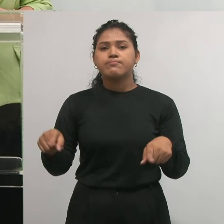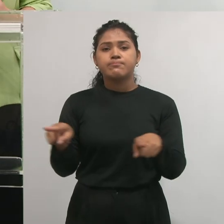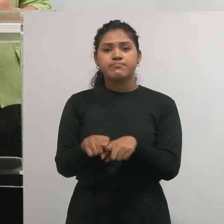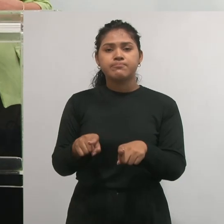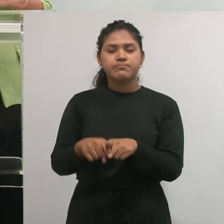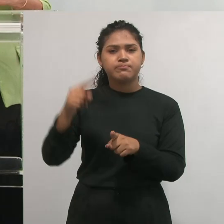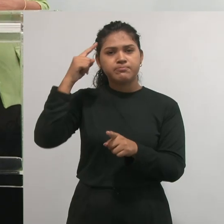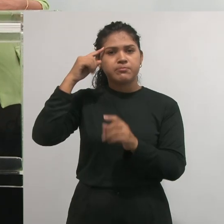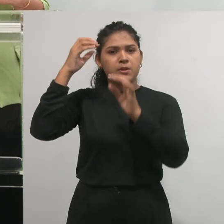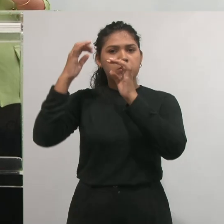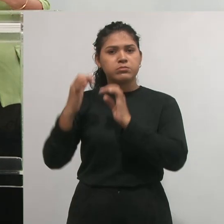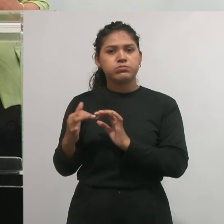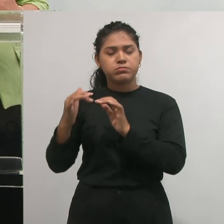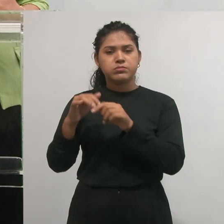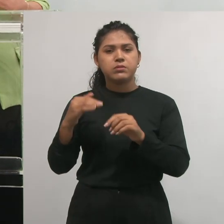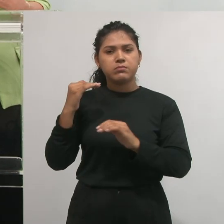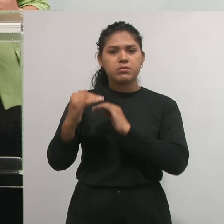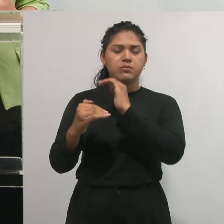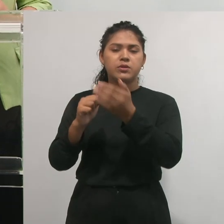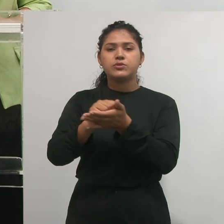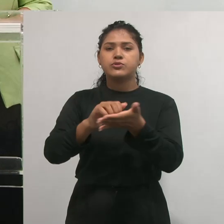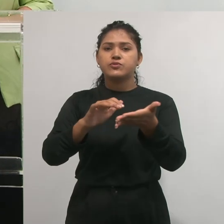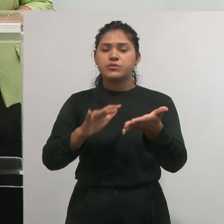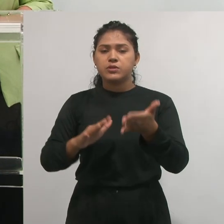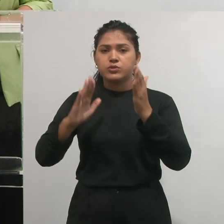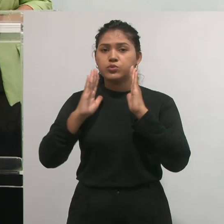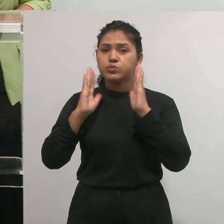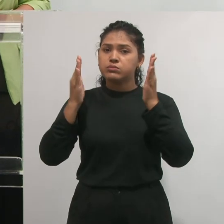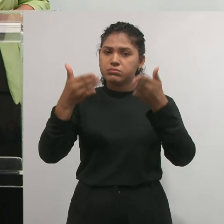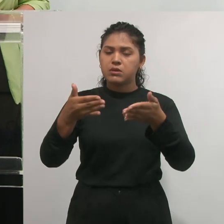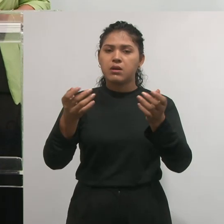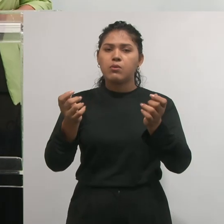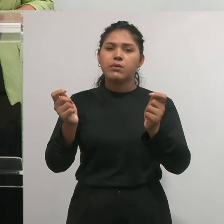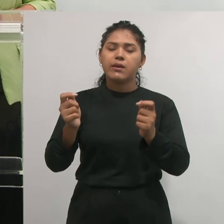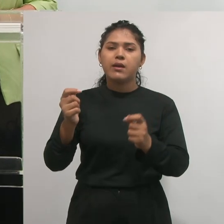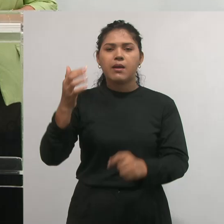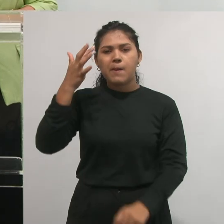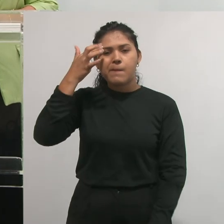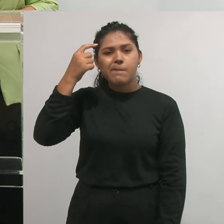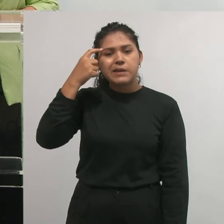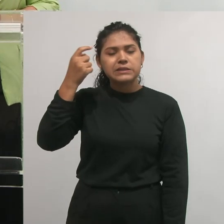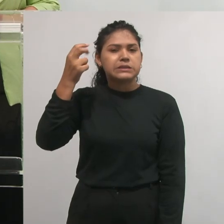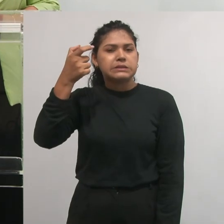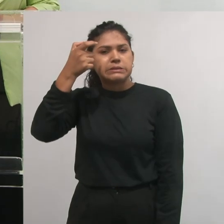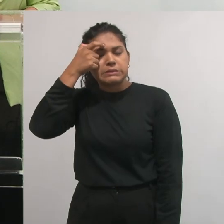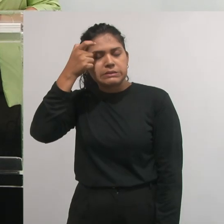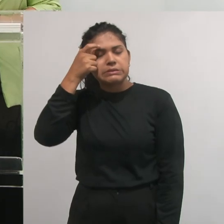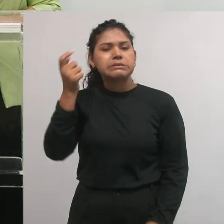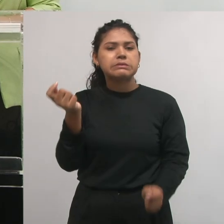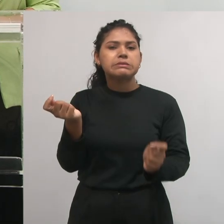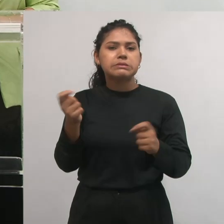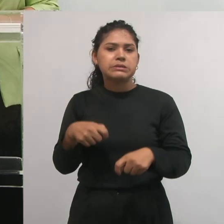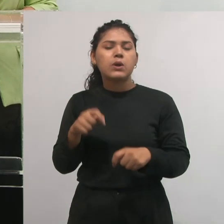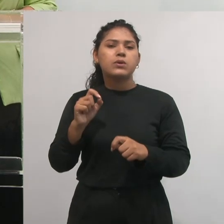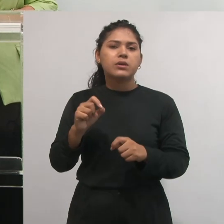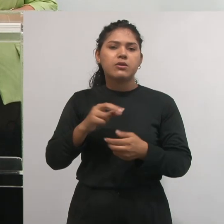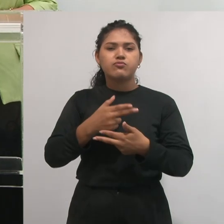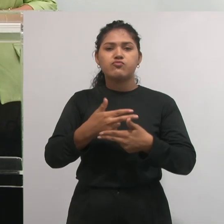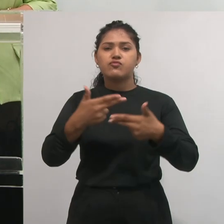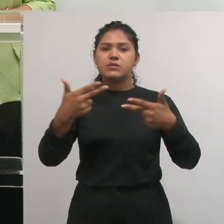discriminações e à reflexão e ao desenvolvimento de atividades que façam com que a gente reflita